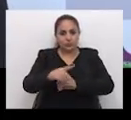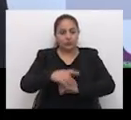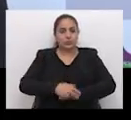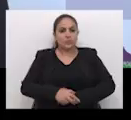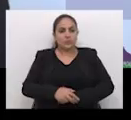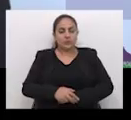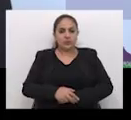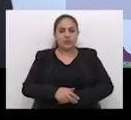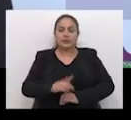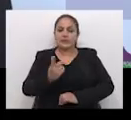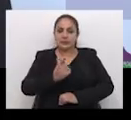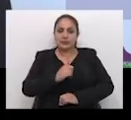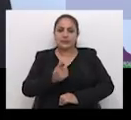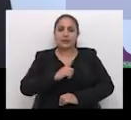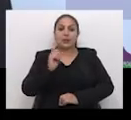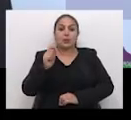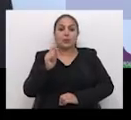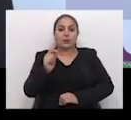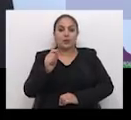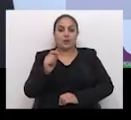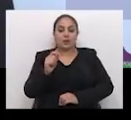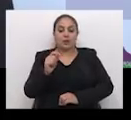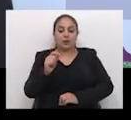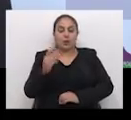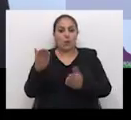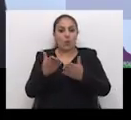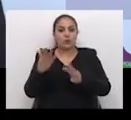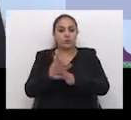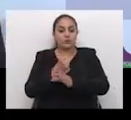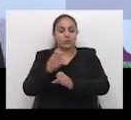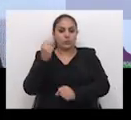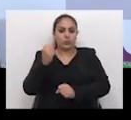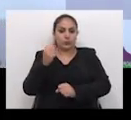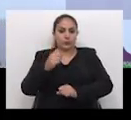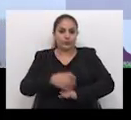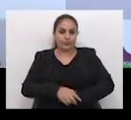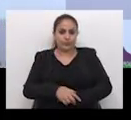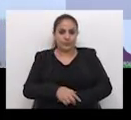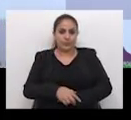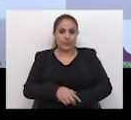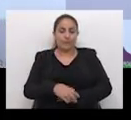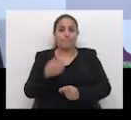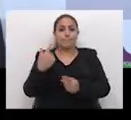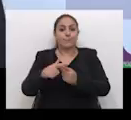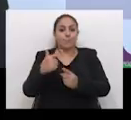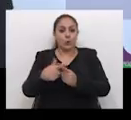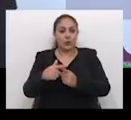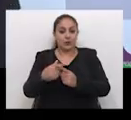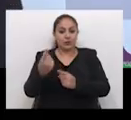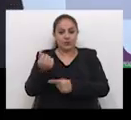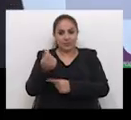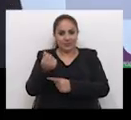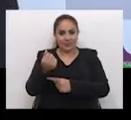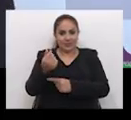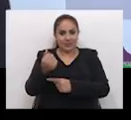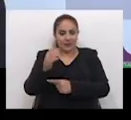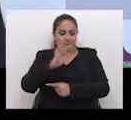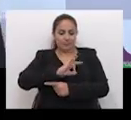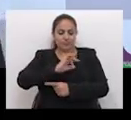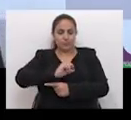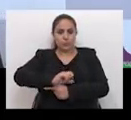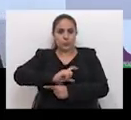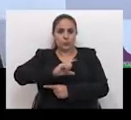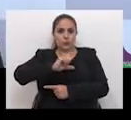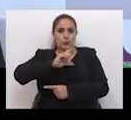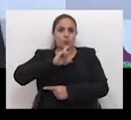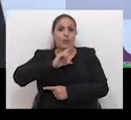Fundo teria que, hoje estaria no lucro com o Exército aqui, porque a renda